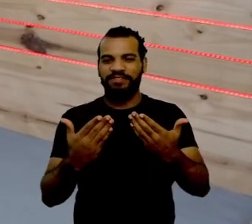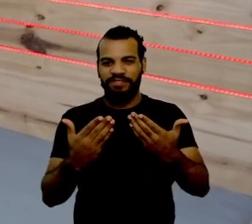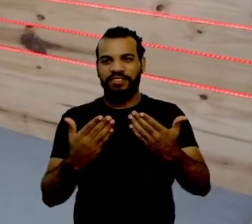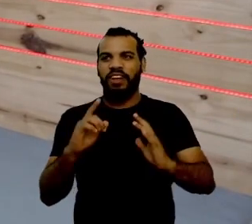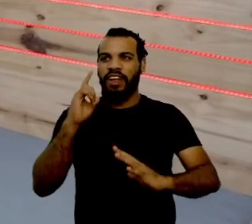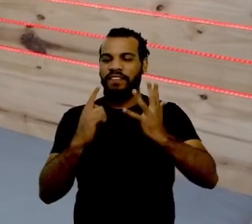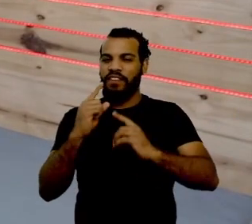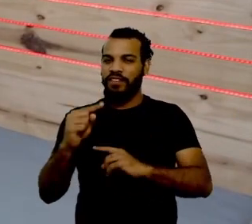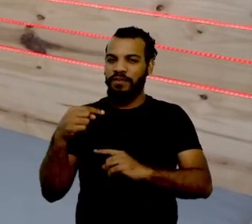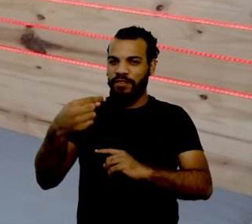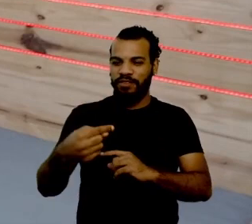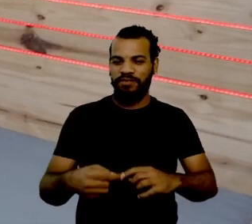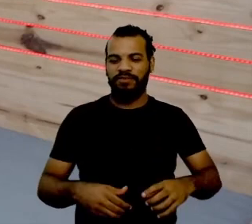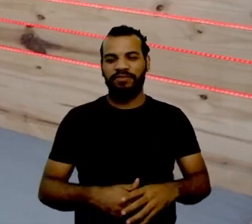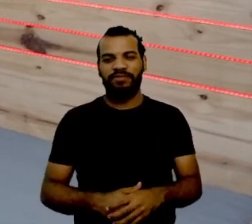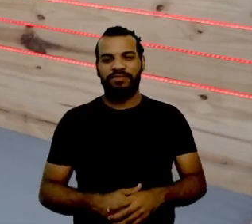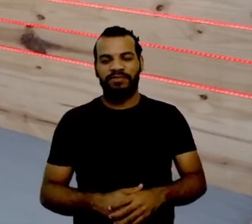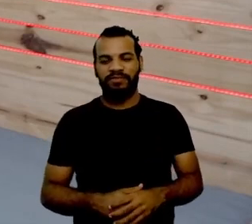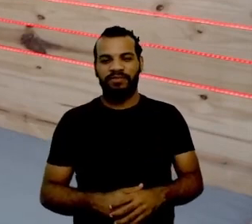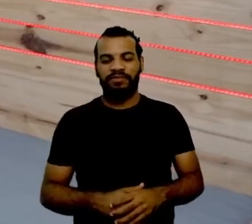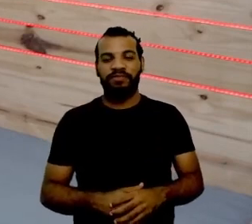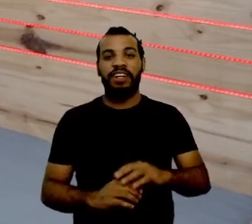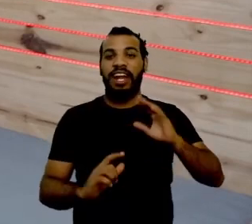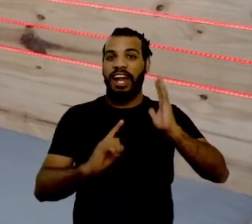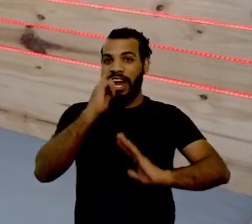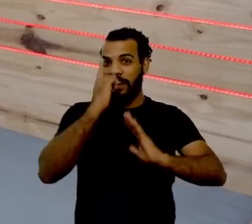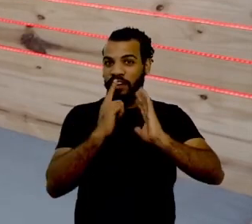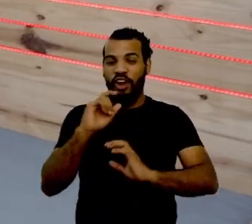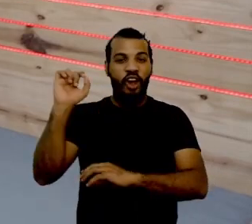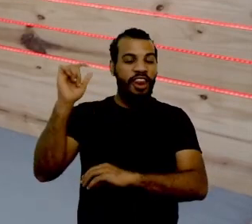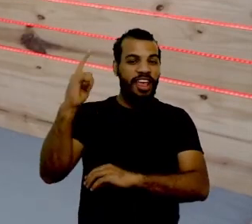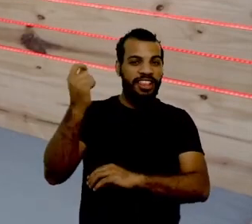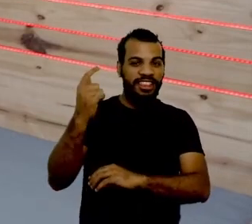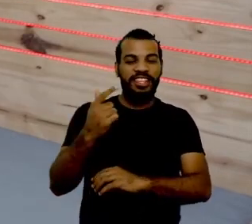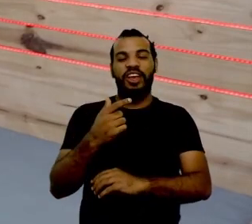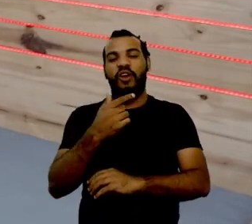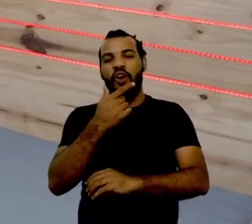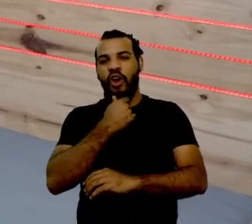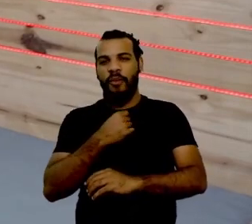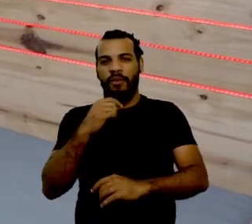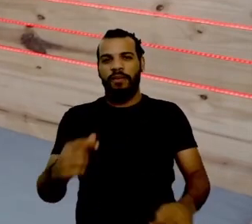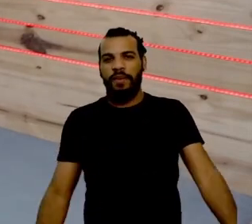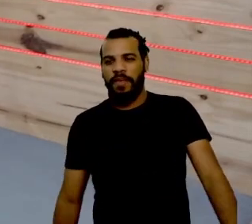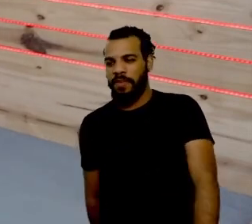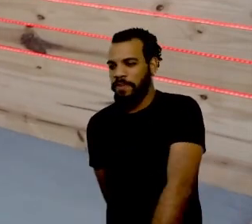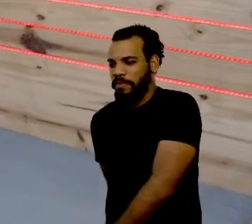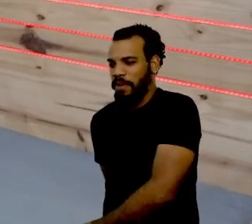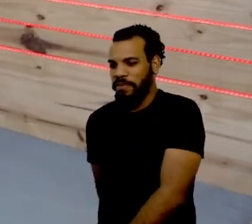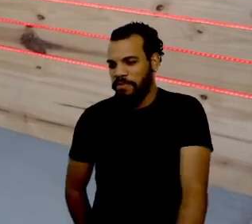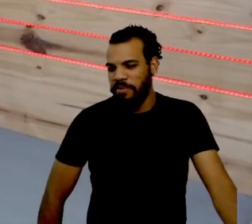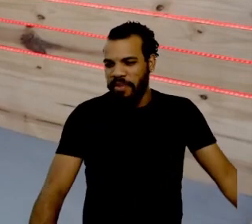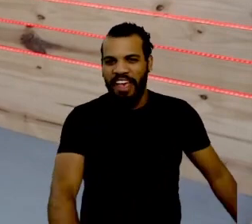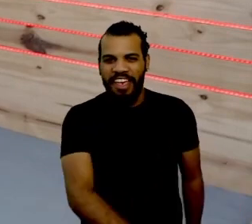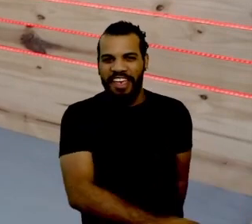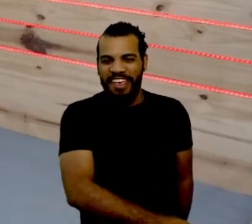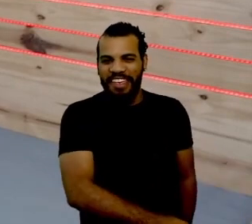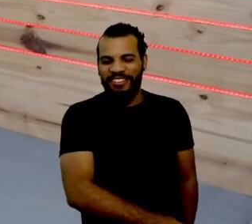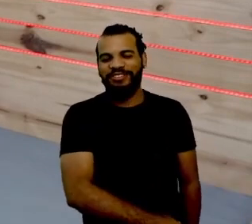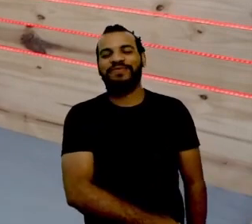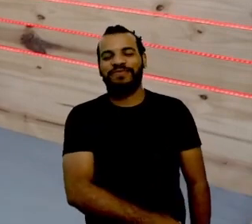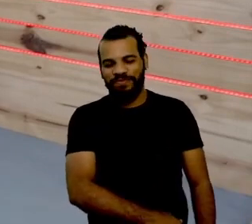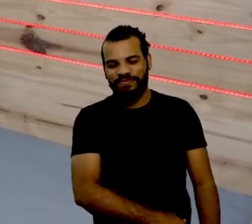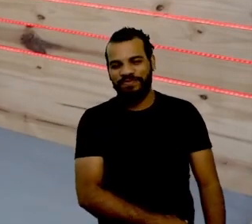folia. Isso, Carnaval de Olinda, 1 da meia-noite, tranquilidade, hein? Passou folia, meu povo.